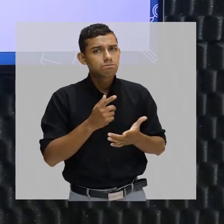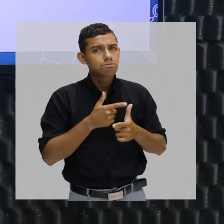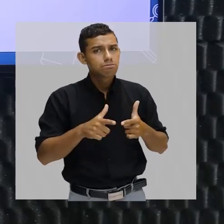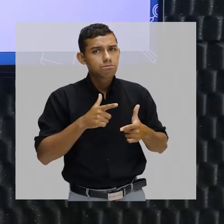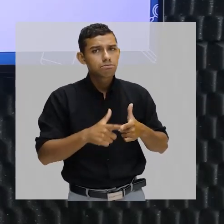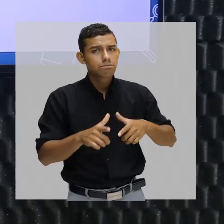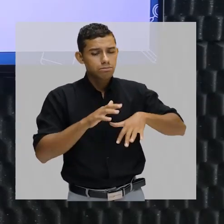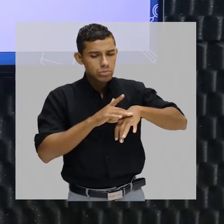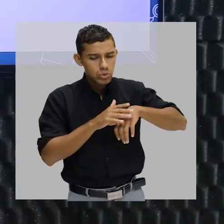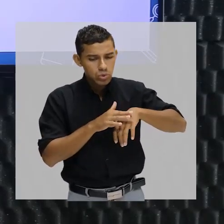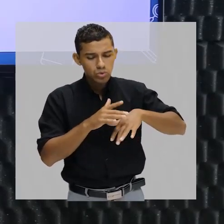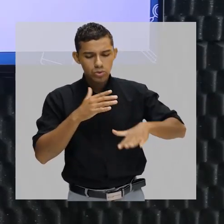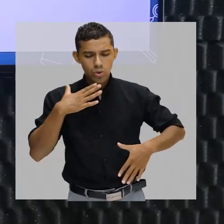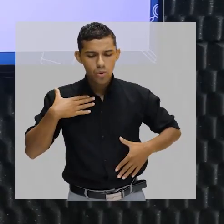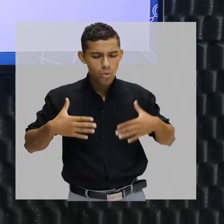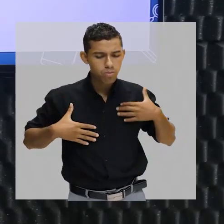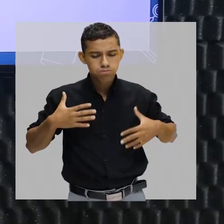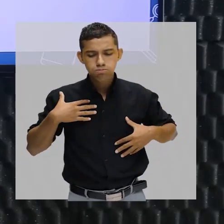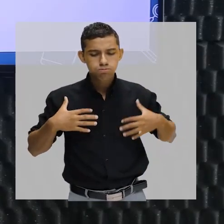Isso a